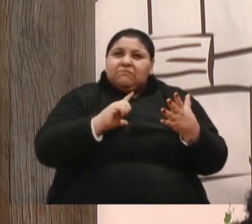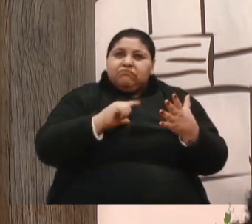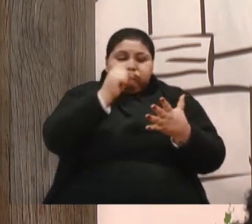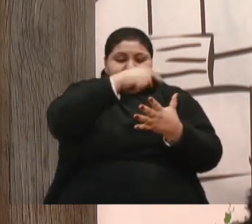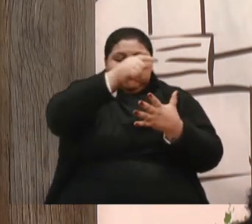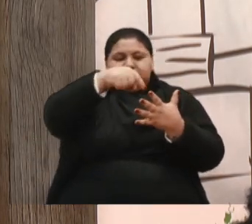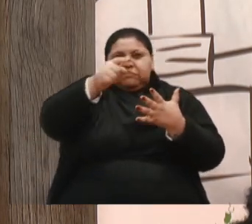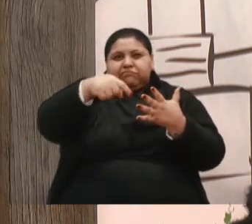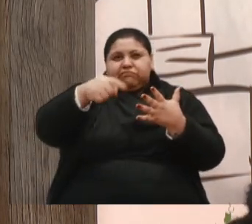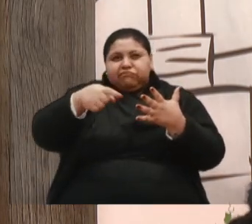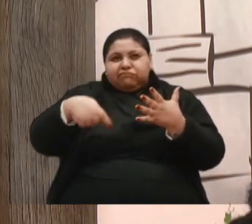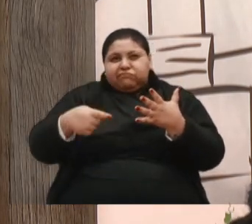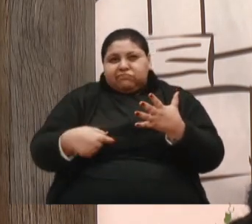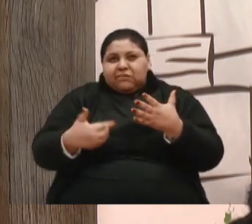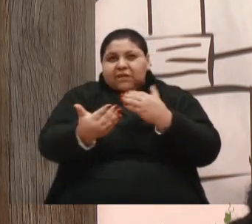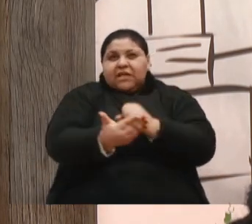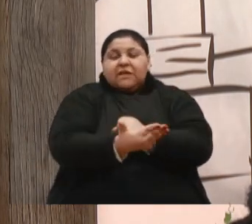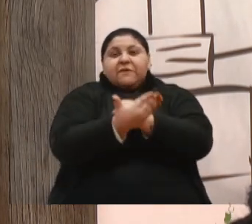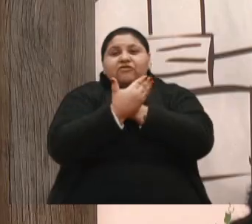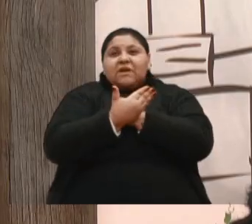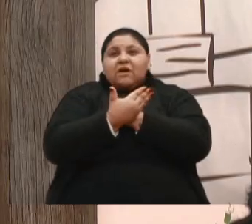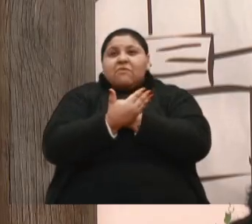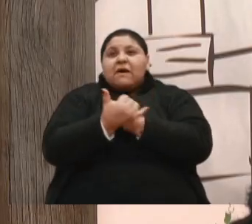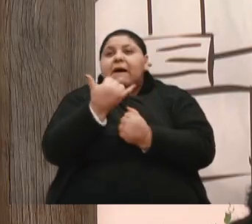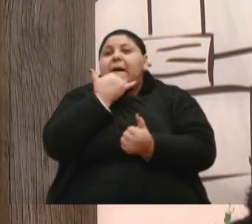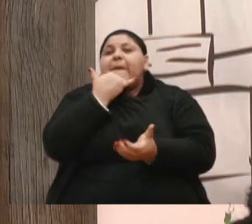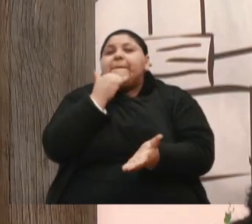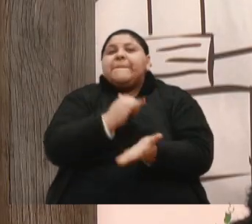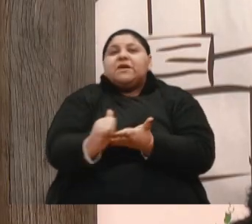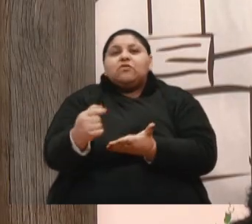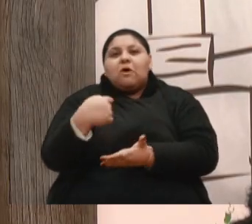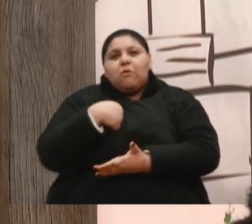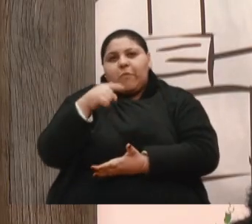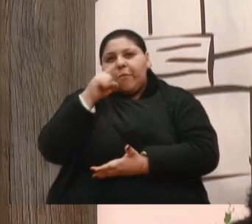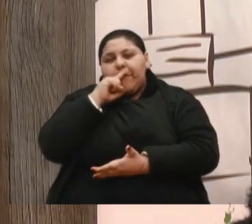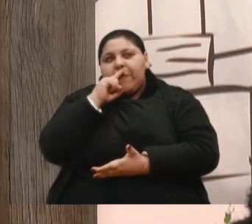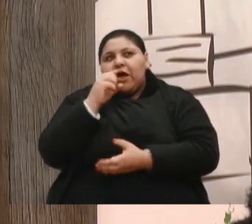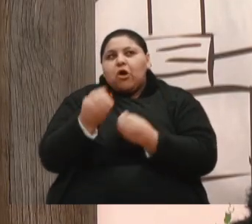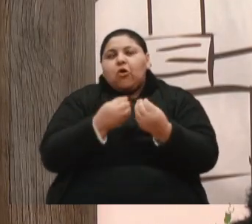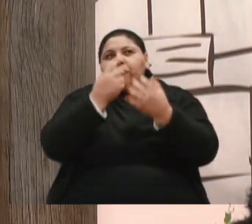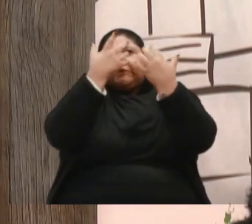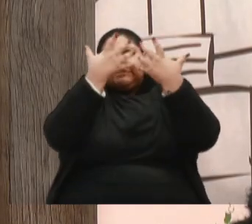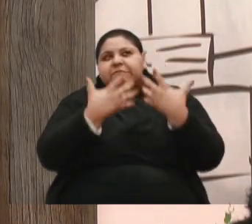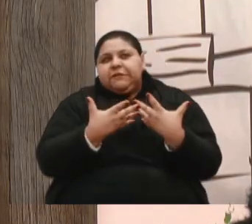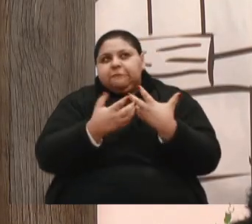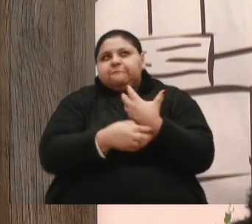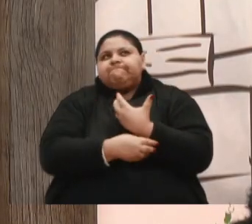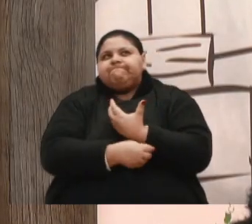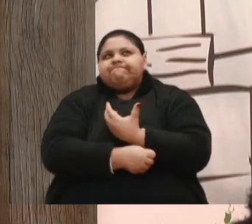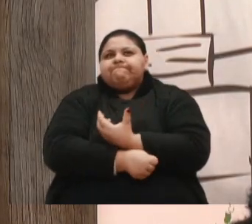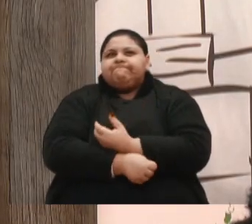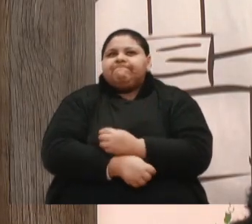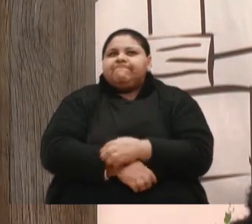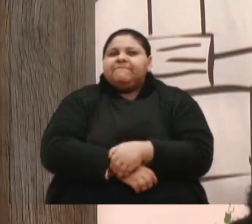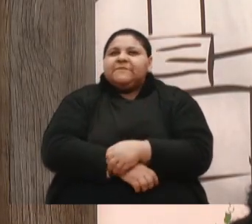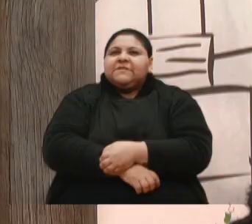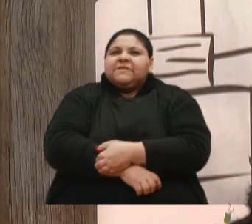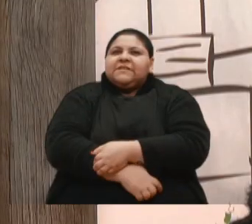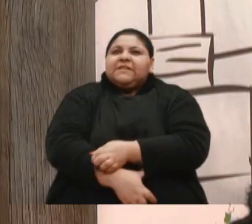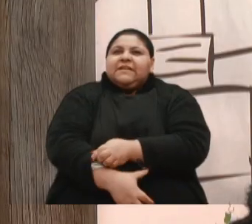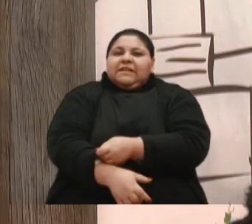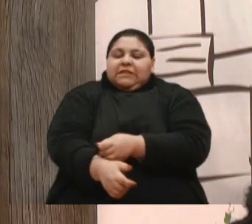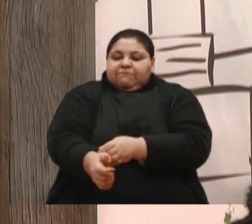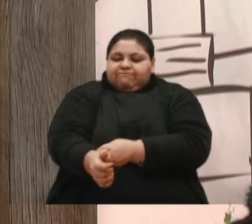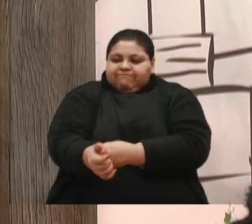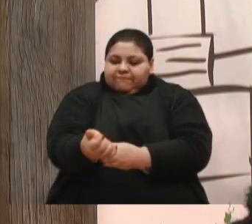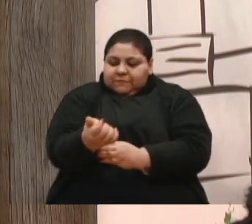Tem um monte de coisas aí que me ajudaram a perdoar, né? Mas como é que eu te explico assim?